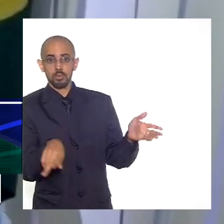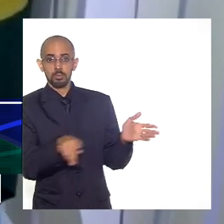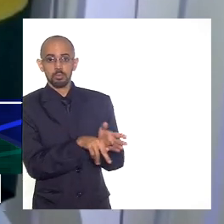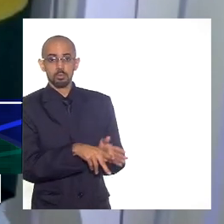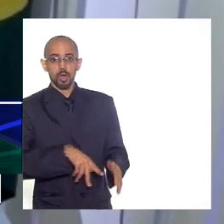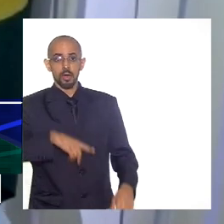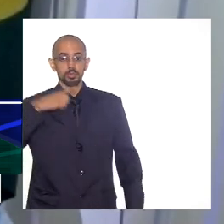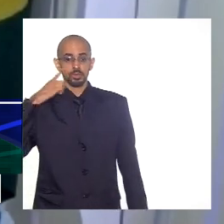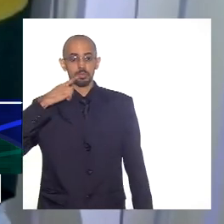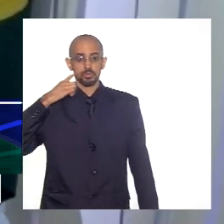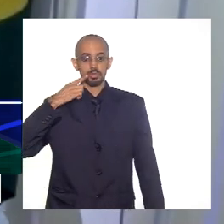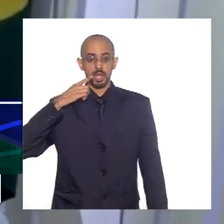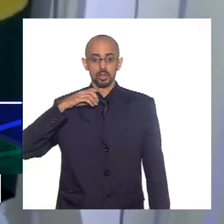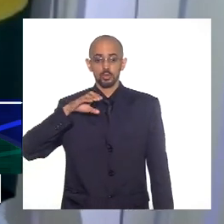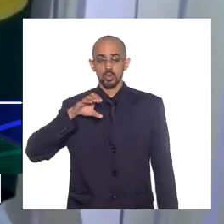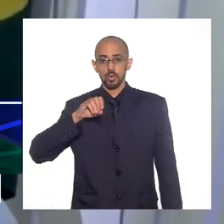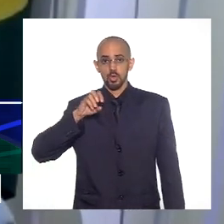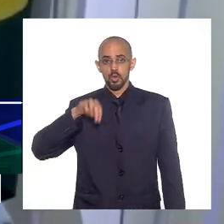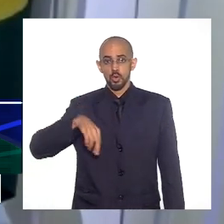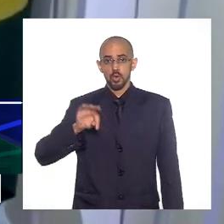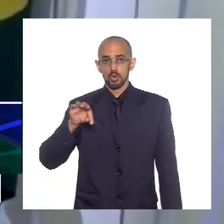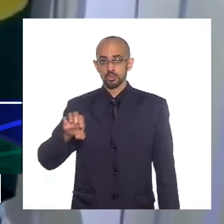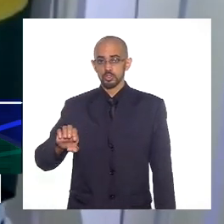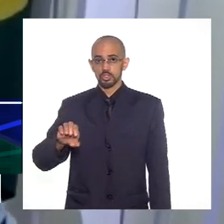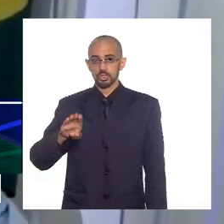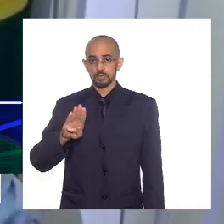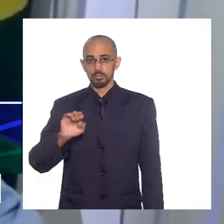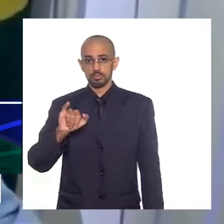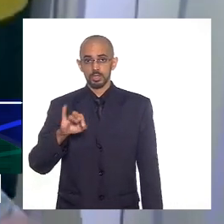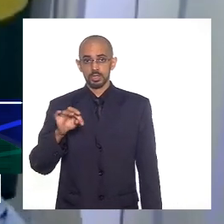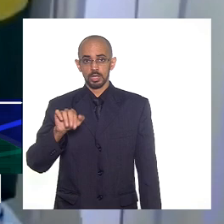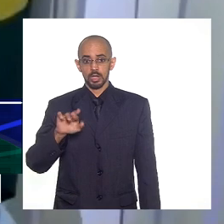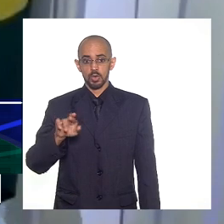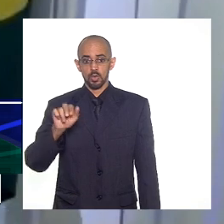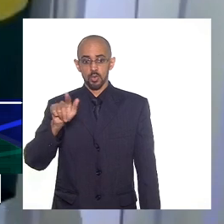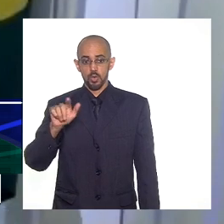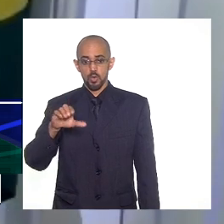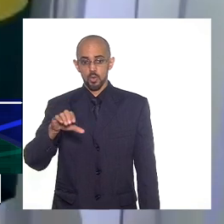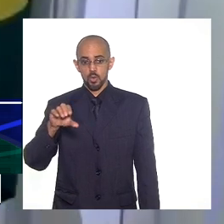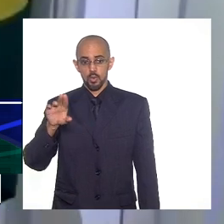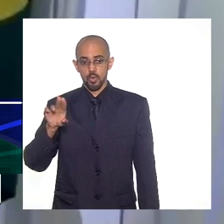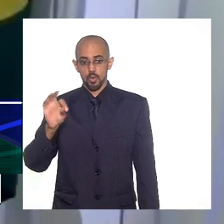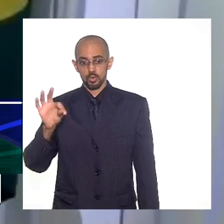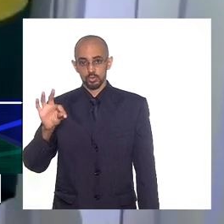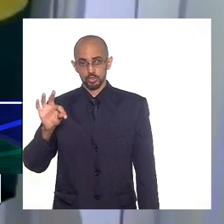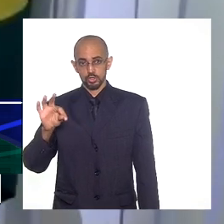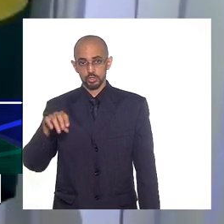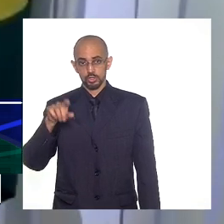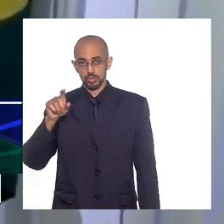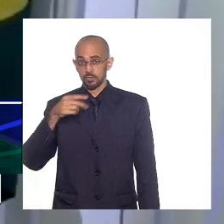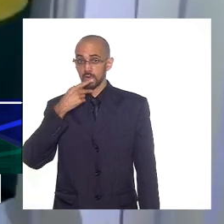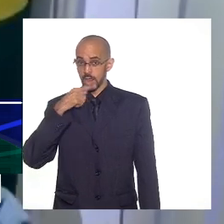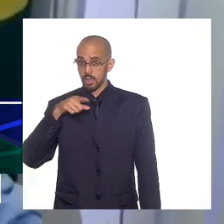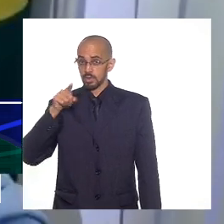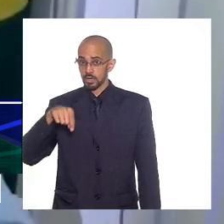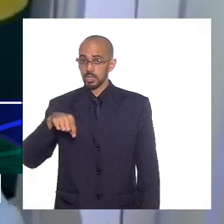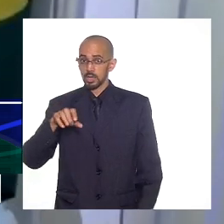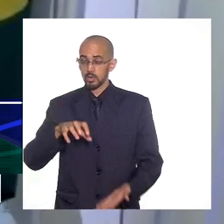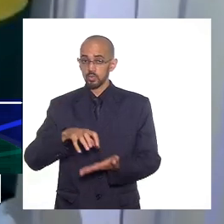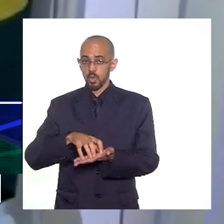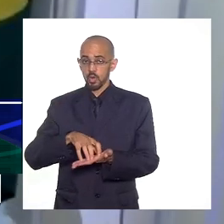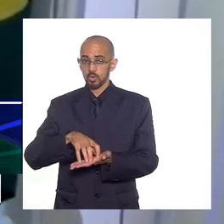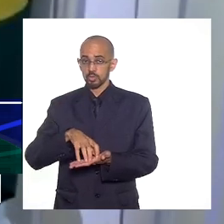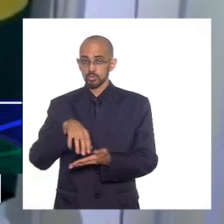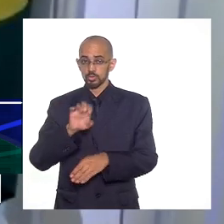Conte Bittencourt, que também tinha preocupação com a afirmação do Conselho Estadual de Educação como órgão de Estado.